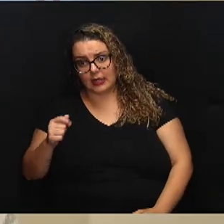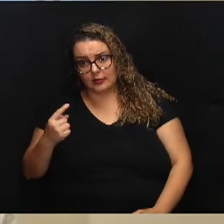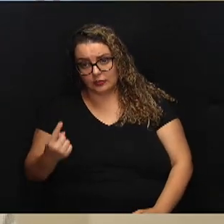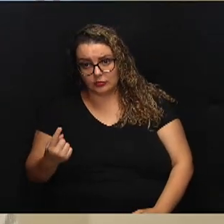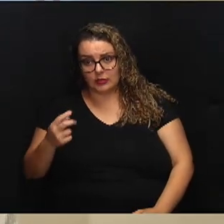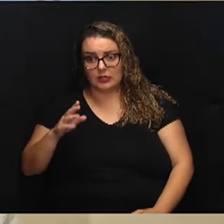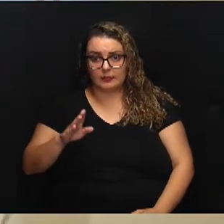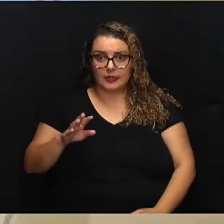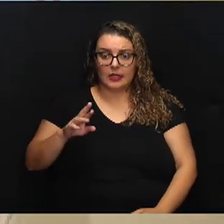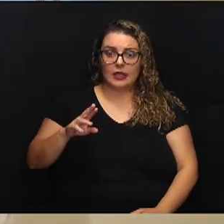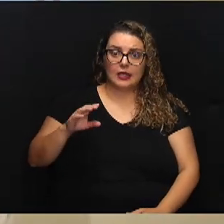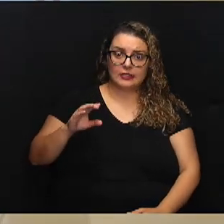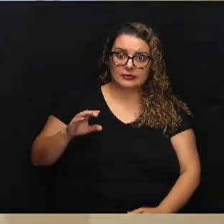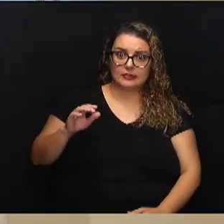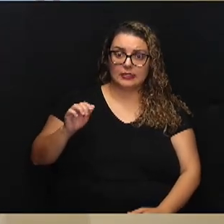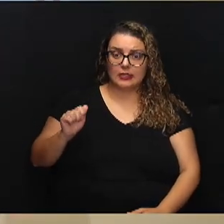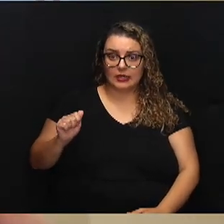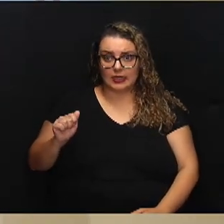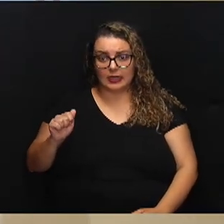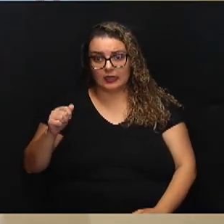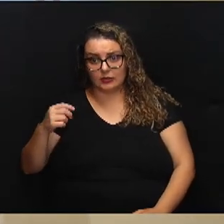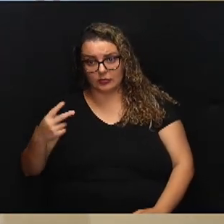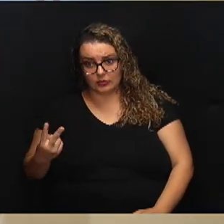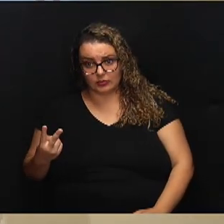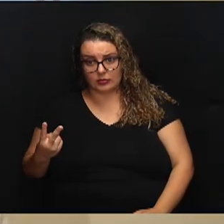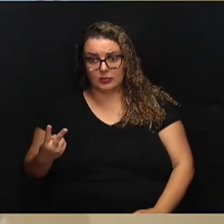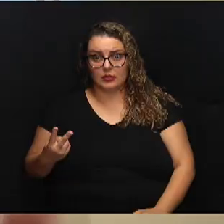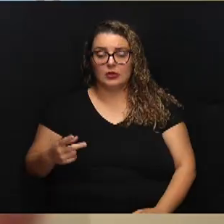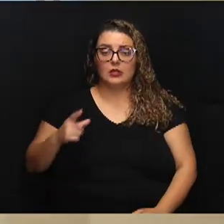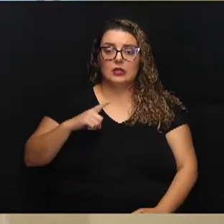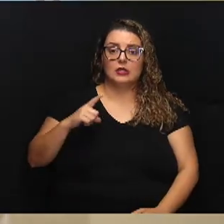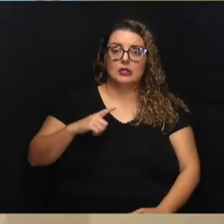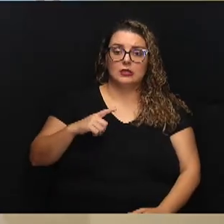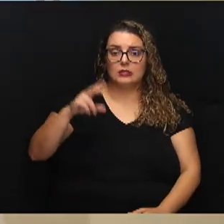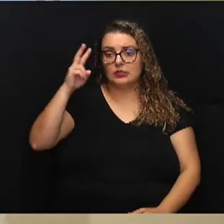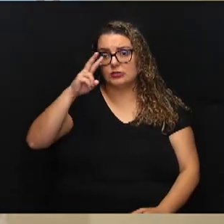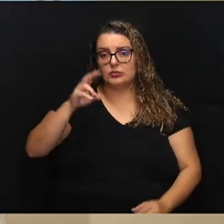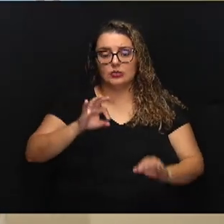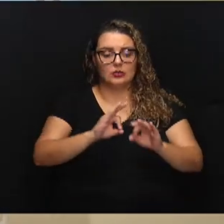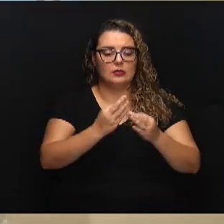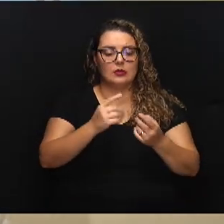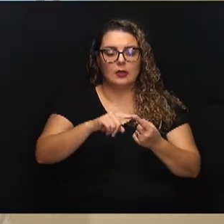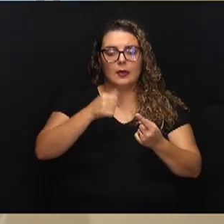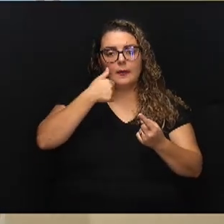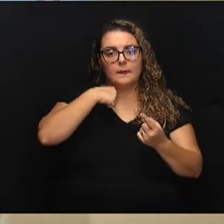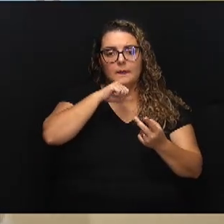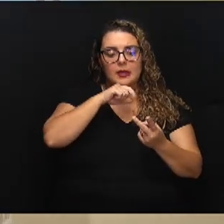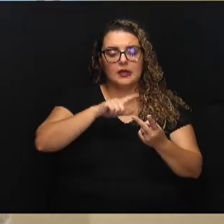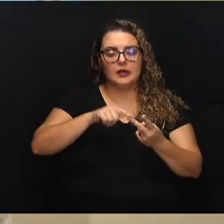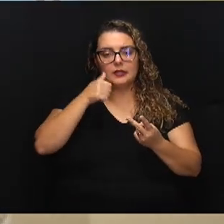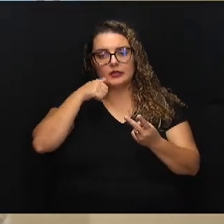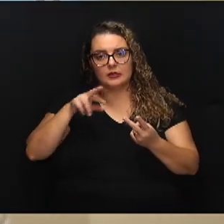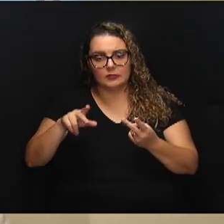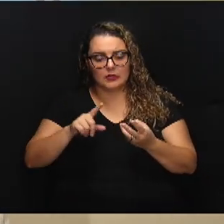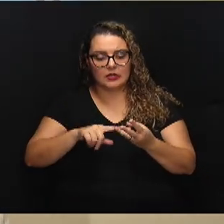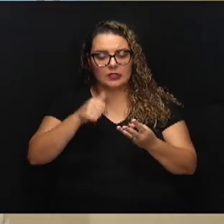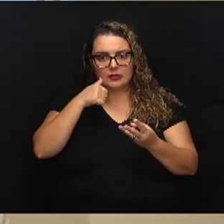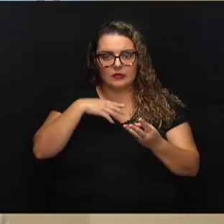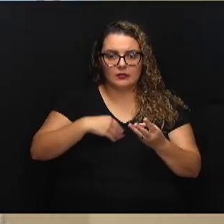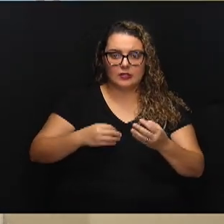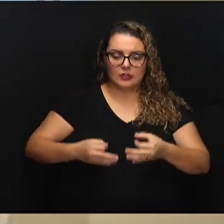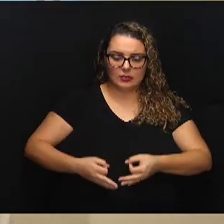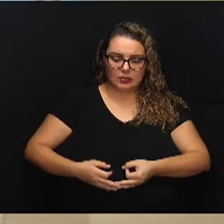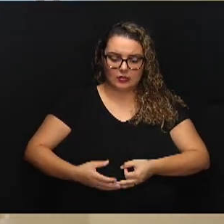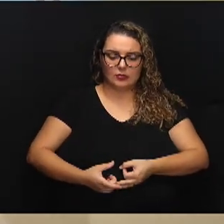tem história de algum parente de primeiro grau, mãe, irmã, filha, com câncer de ovário, ela